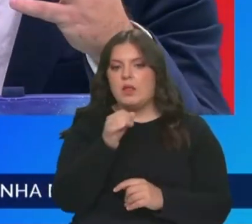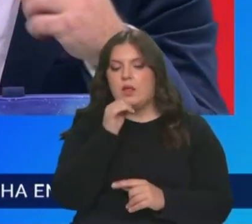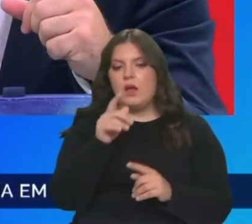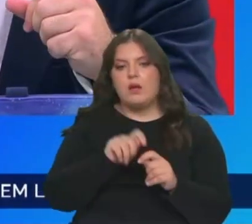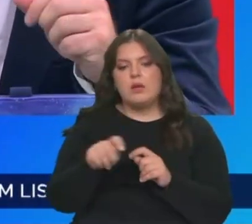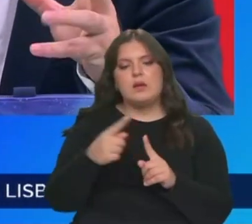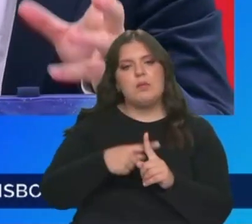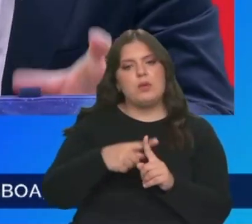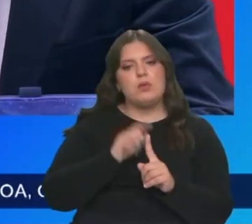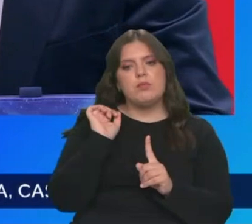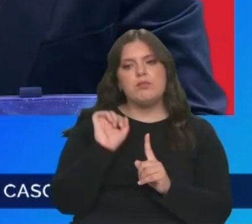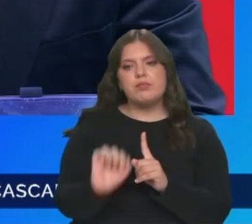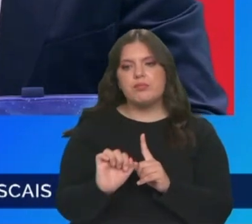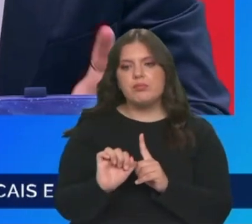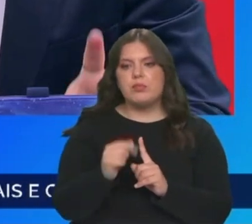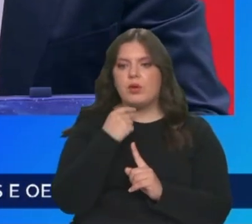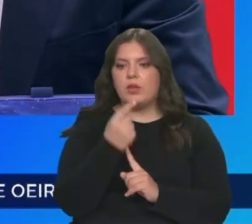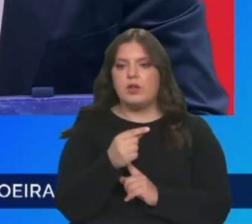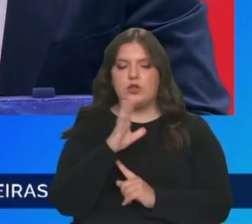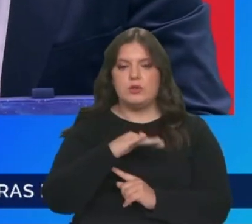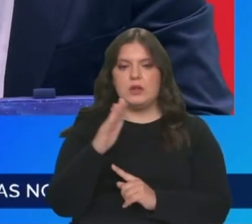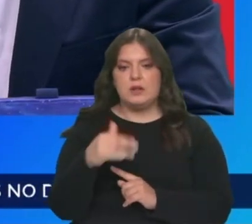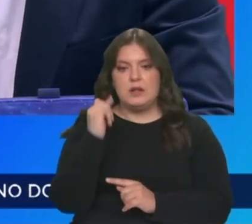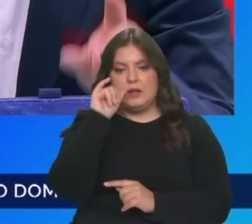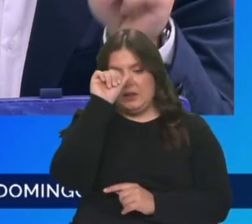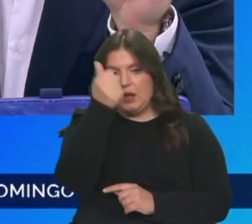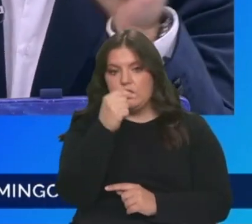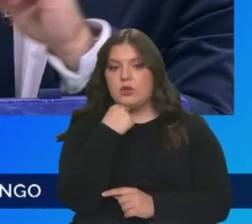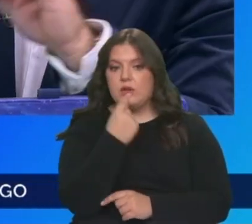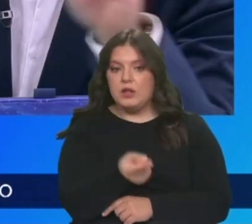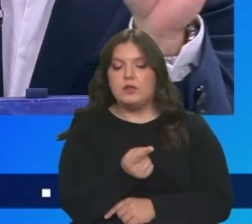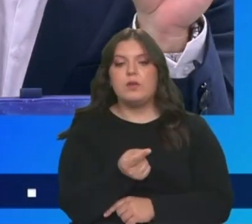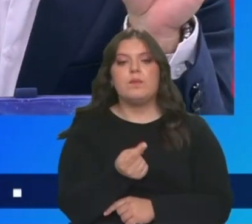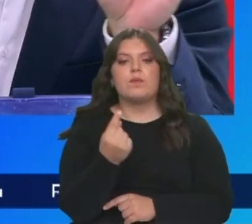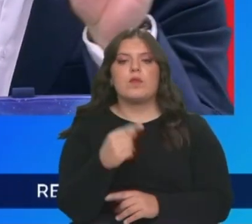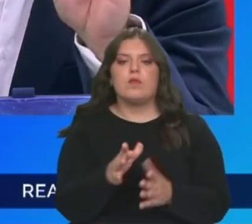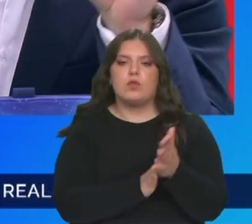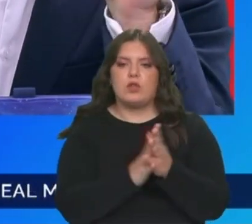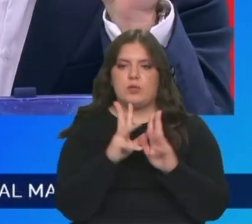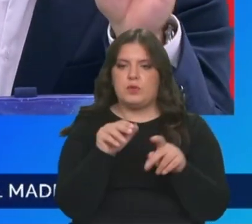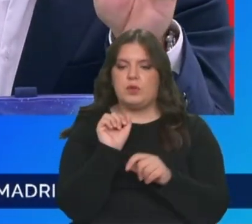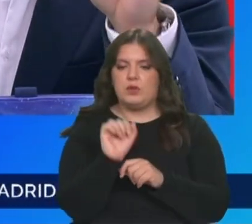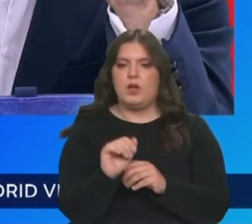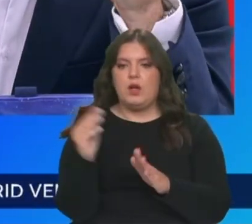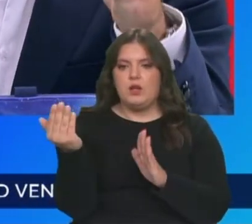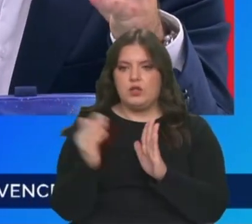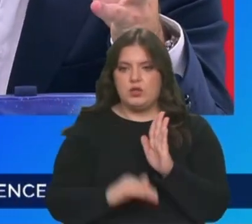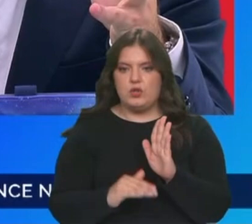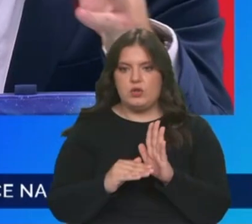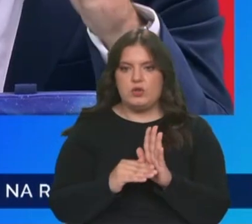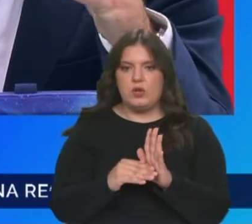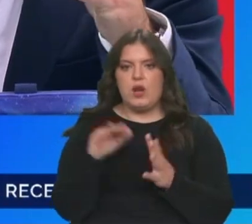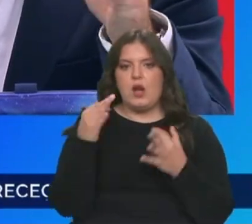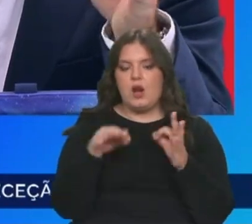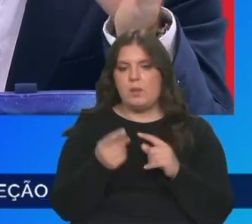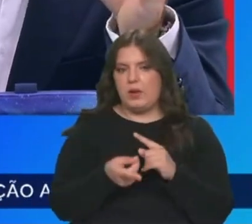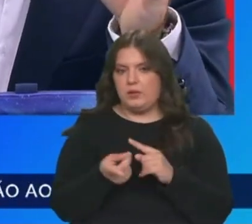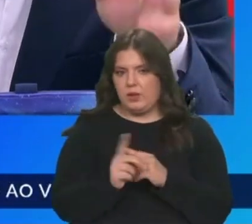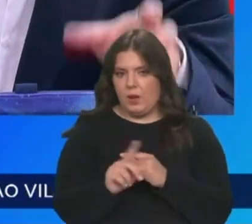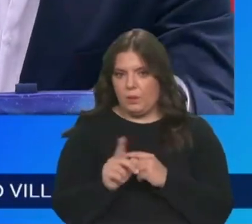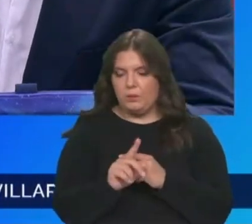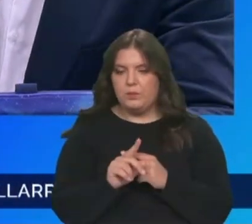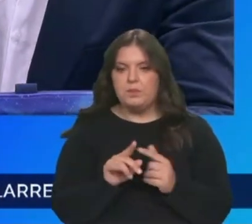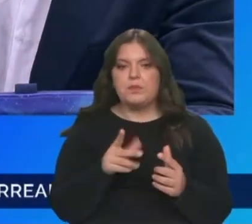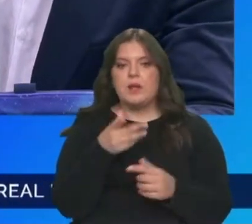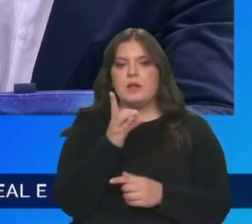própria temperatura da Lua, o que dizem os cientistas indianos é que houve eu vou utilizar a mesma expressão deles, uma descida anómala